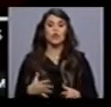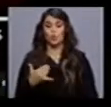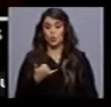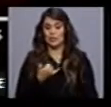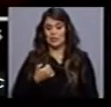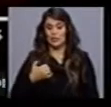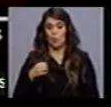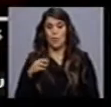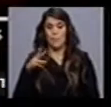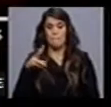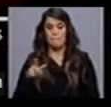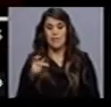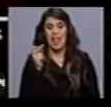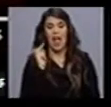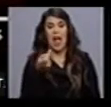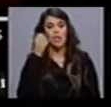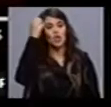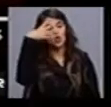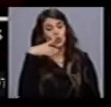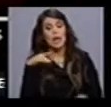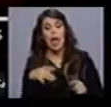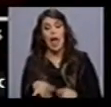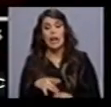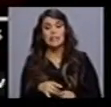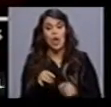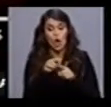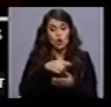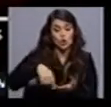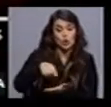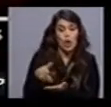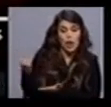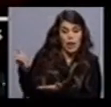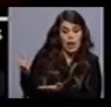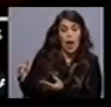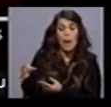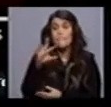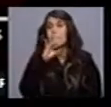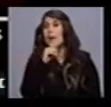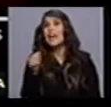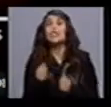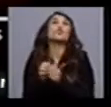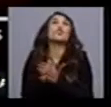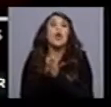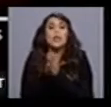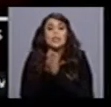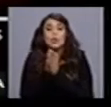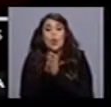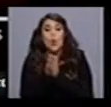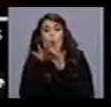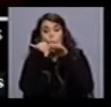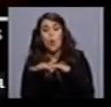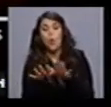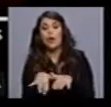mil anos-luz. Isto quer dizer que esta zona que nós estamos a ver é, de facto, a mãe de todas as ondas gasosas, porque esta zona tem cerca